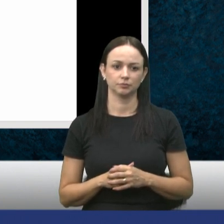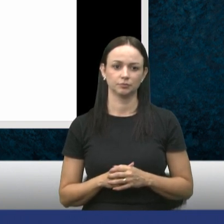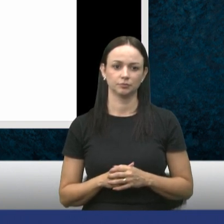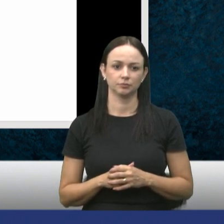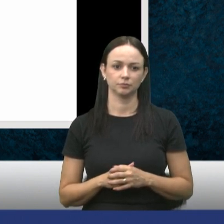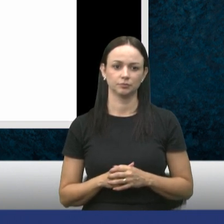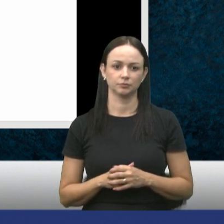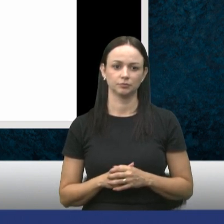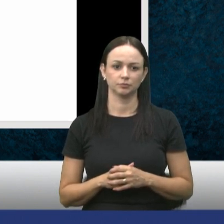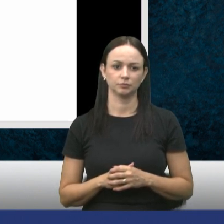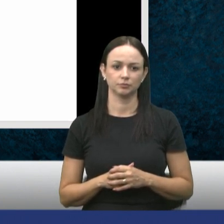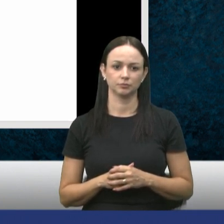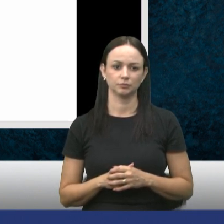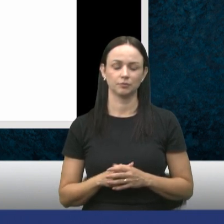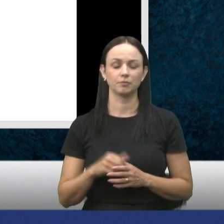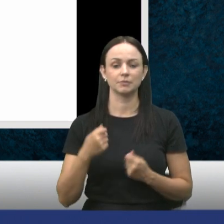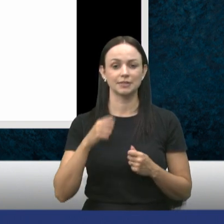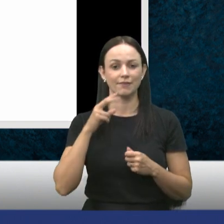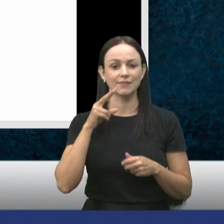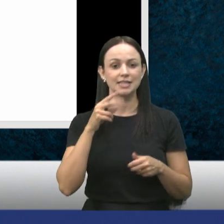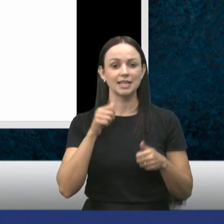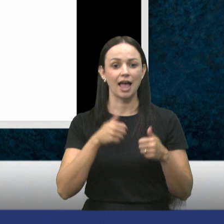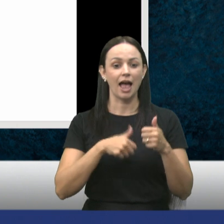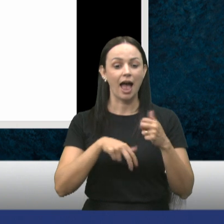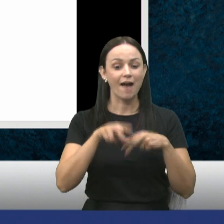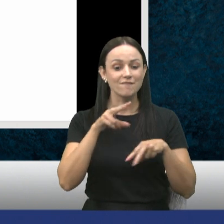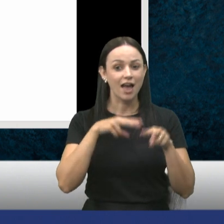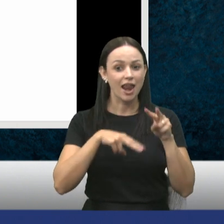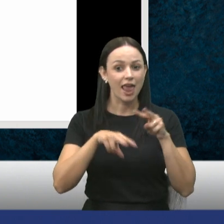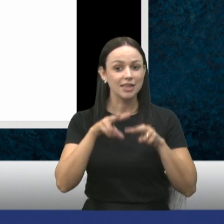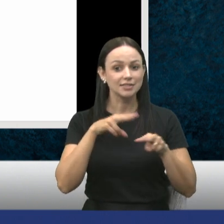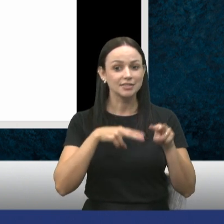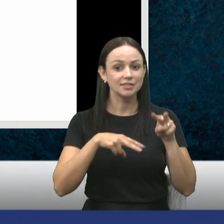A gente teria que fazer uma avaliação mais